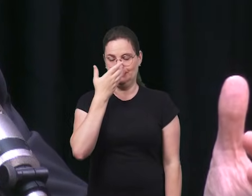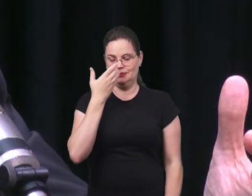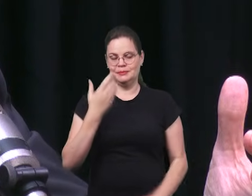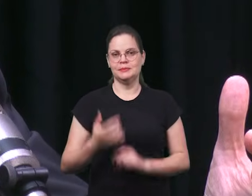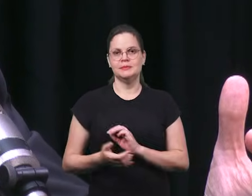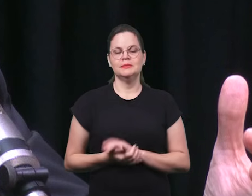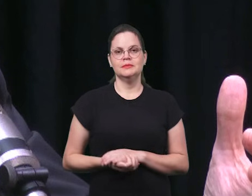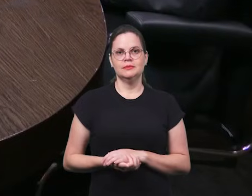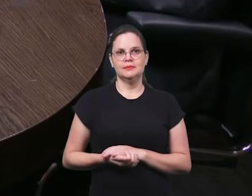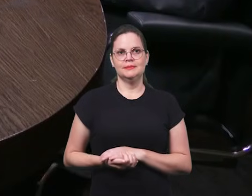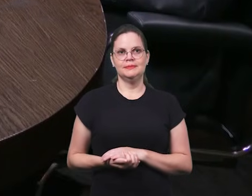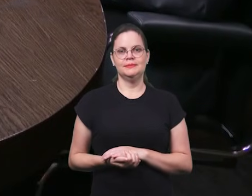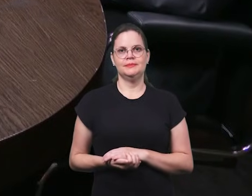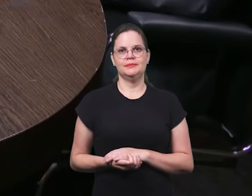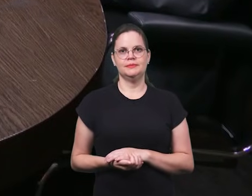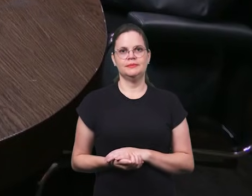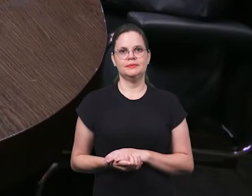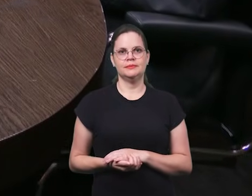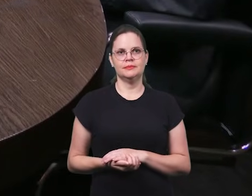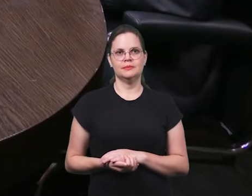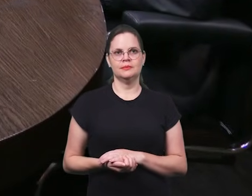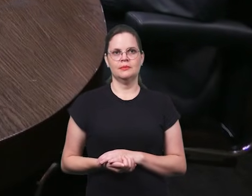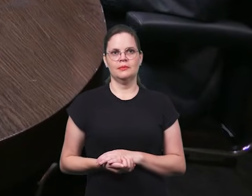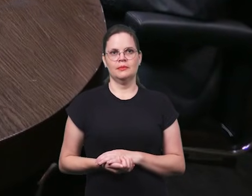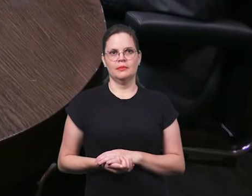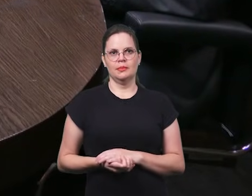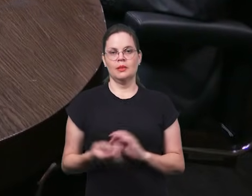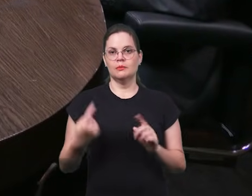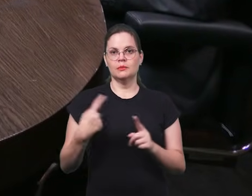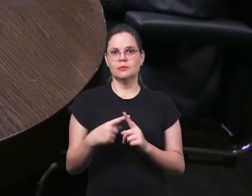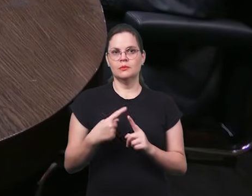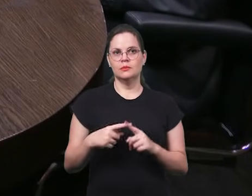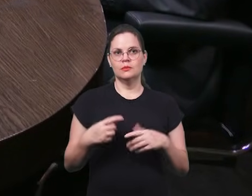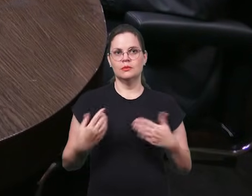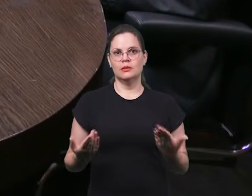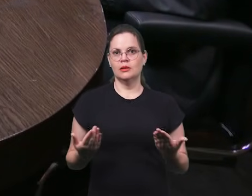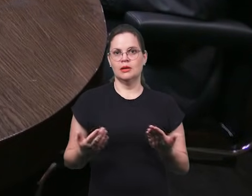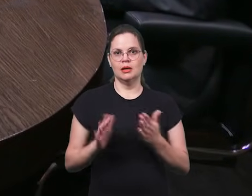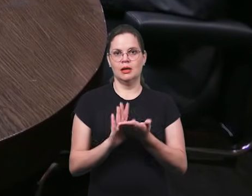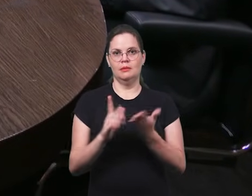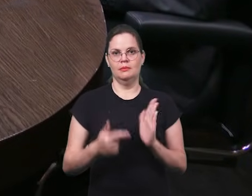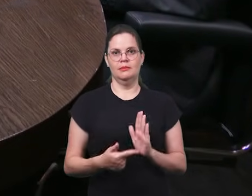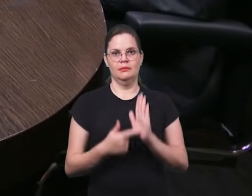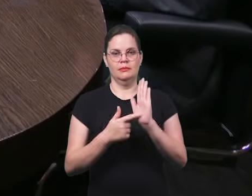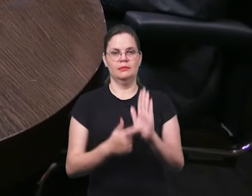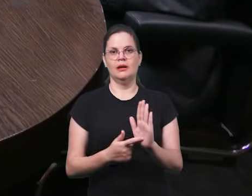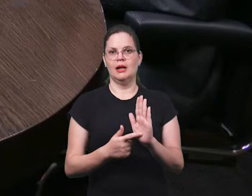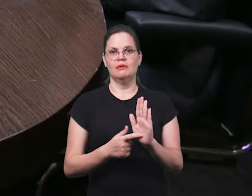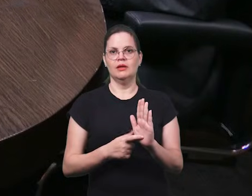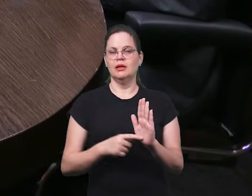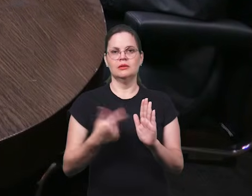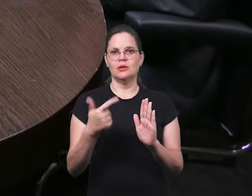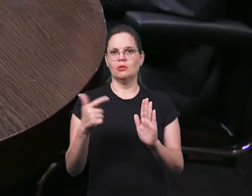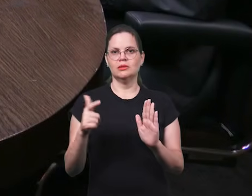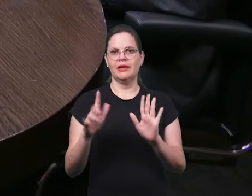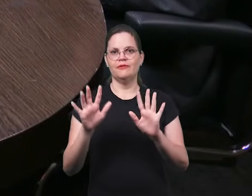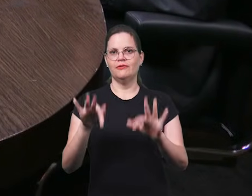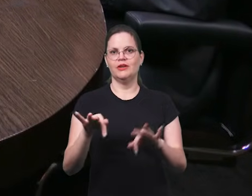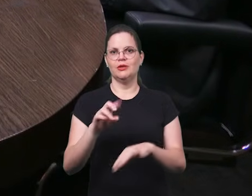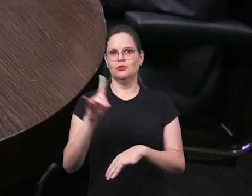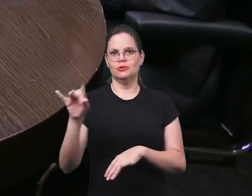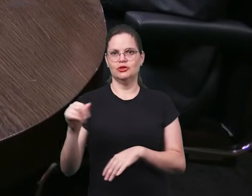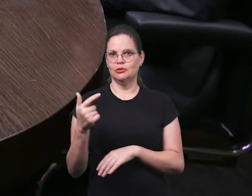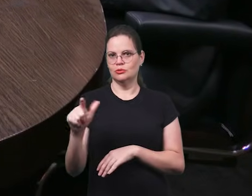criação e por que a Bíblia não vai mencionar também o fim desse dia. Isso.